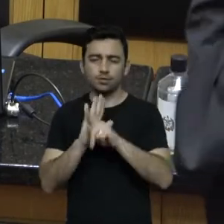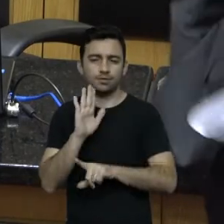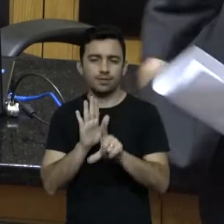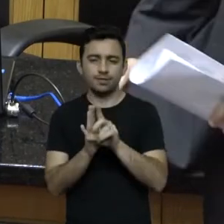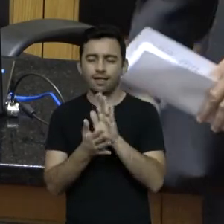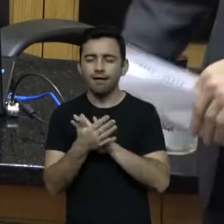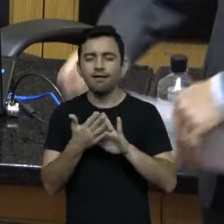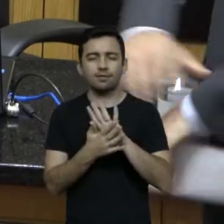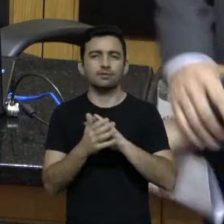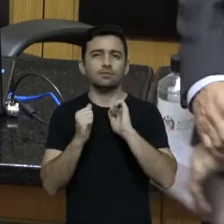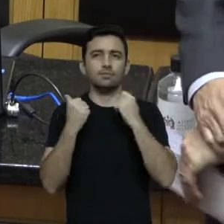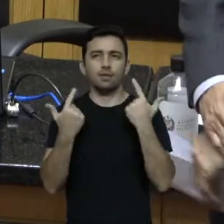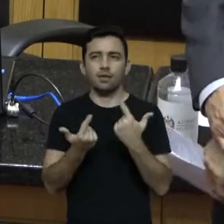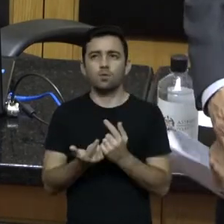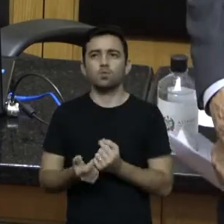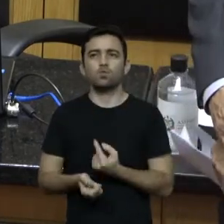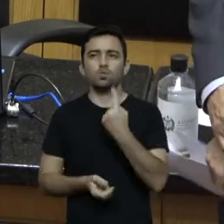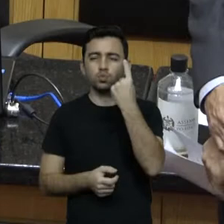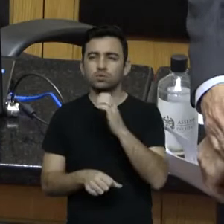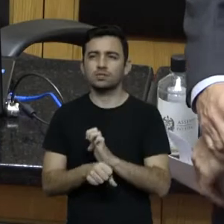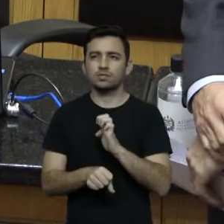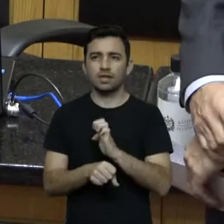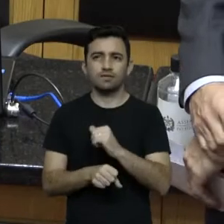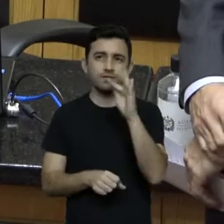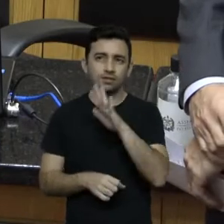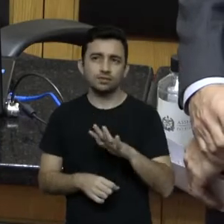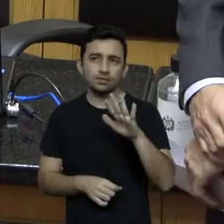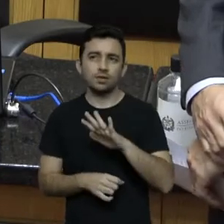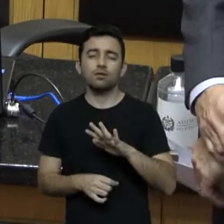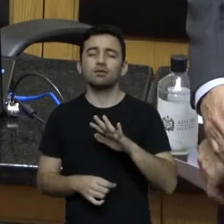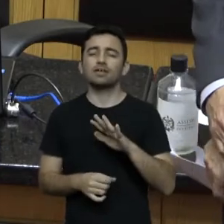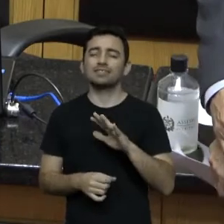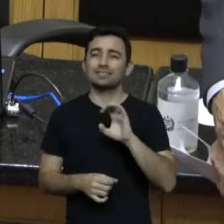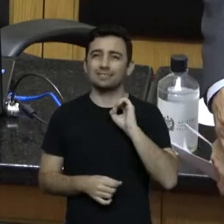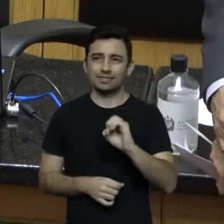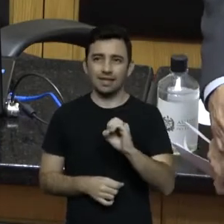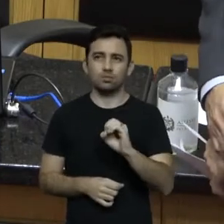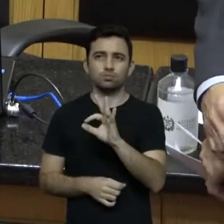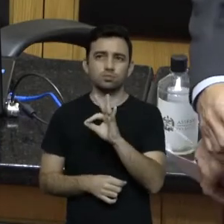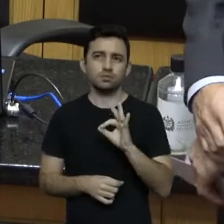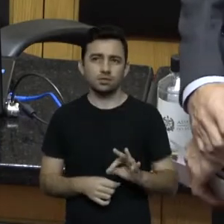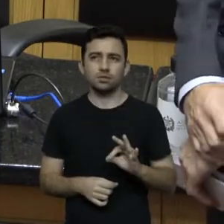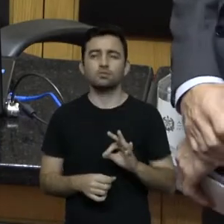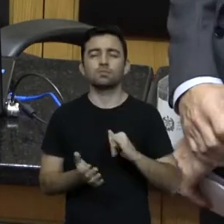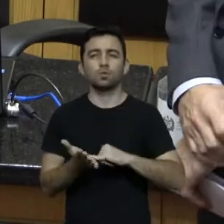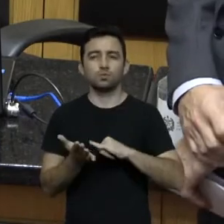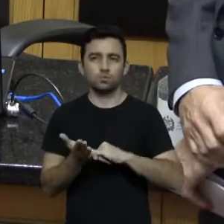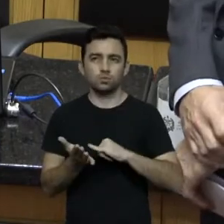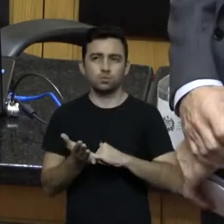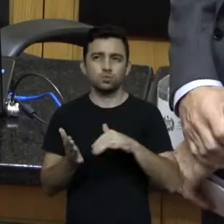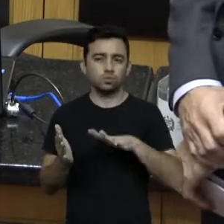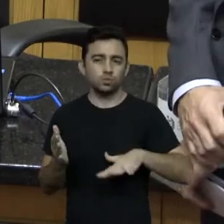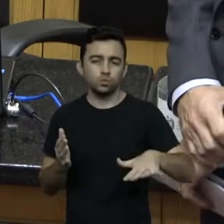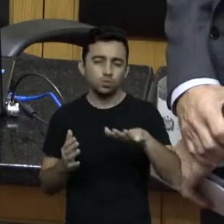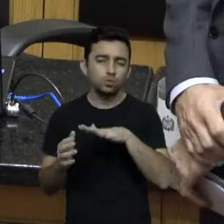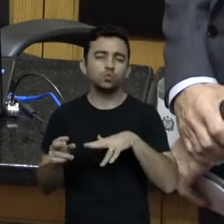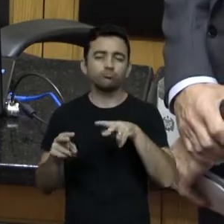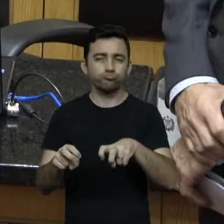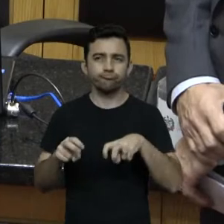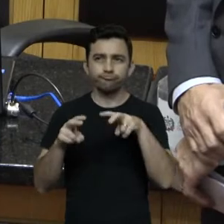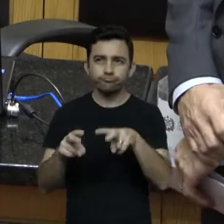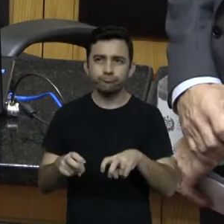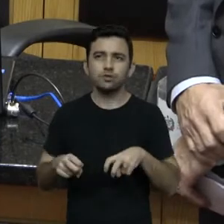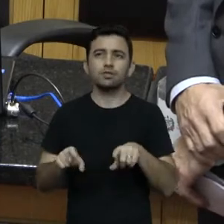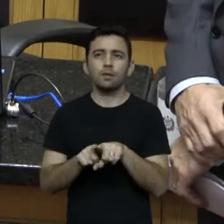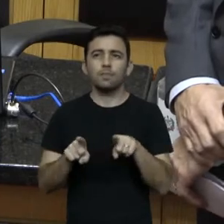a assembleia e é o único estado da federação que cobra zero por cento de imposto sobre os e agrícola e